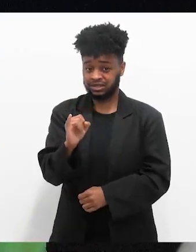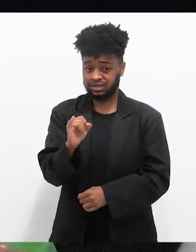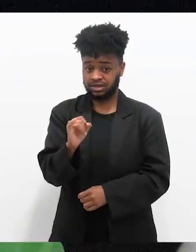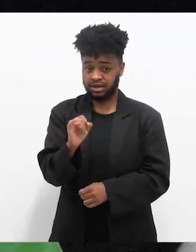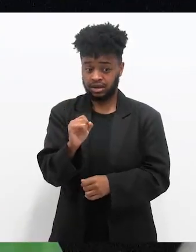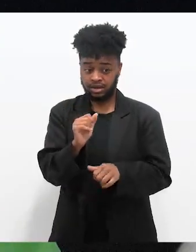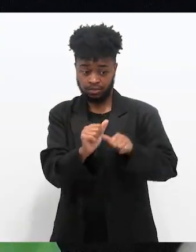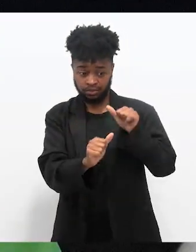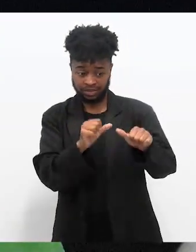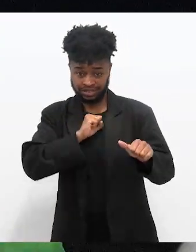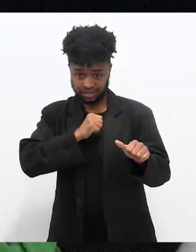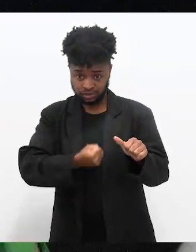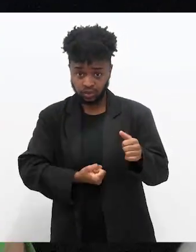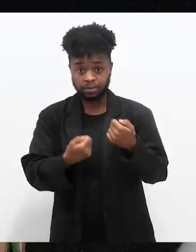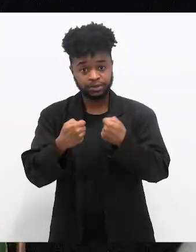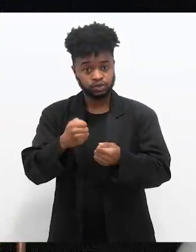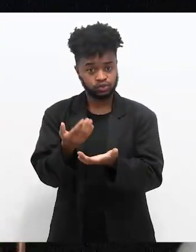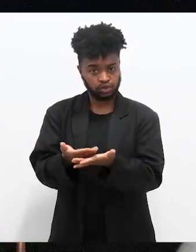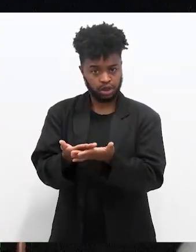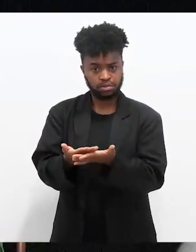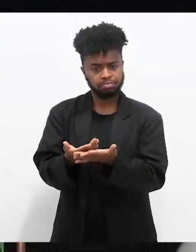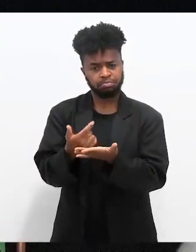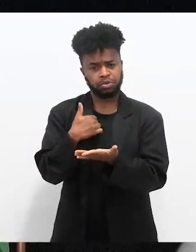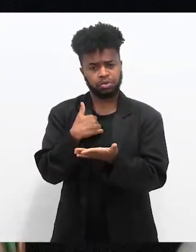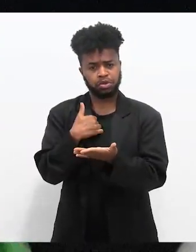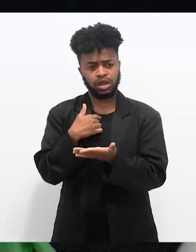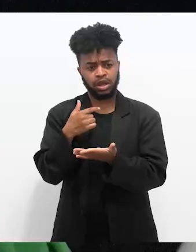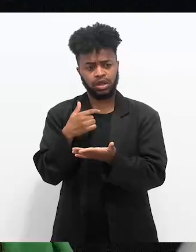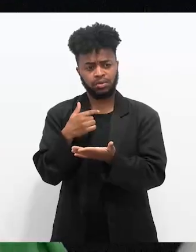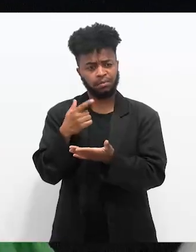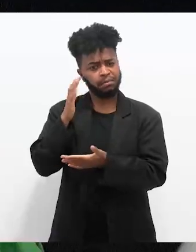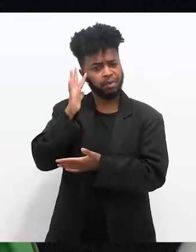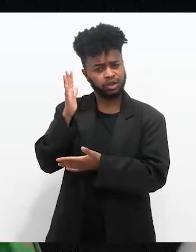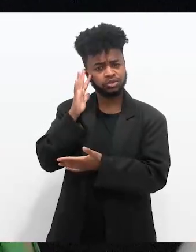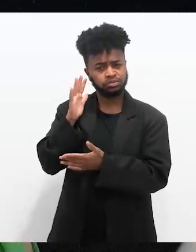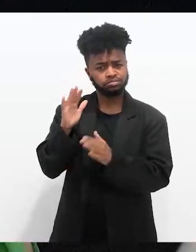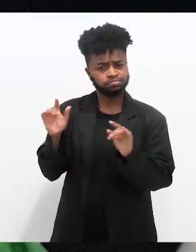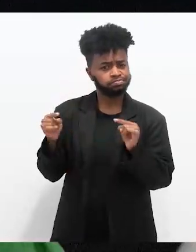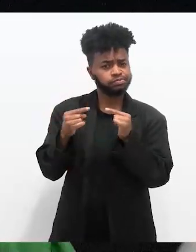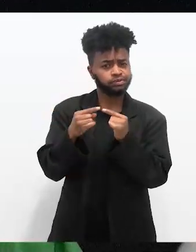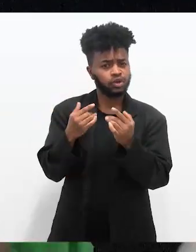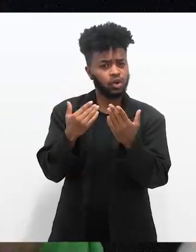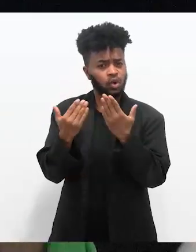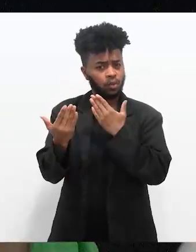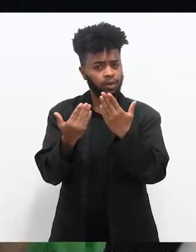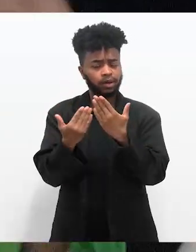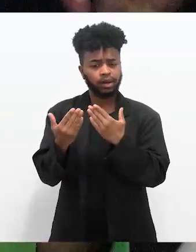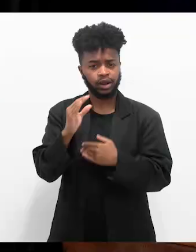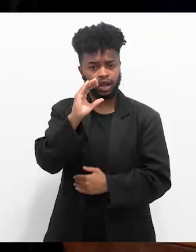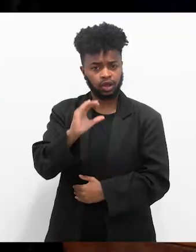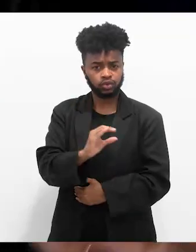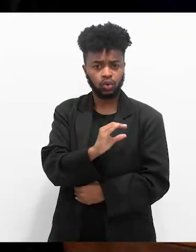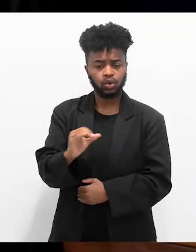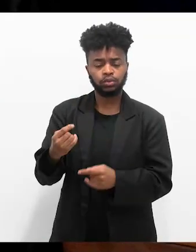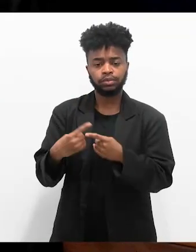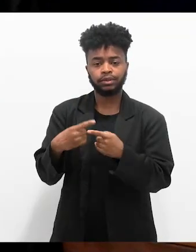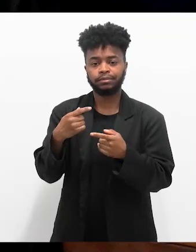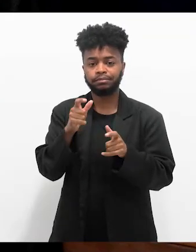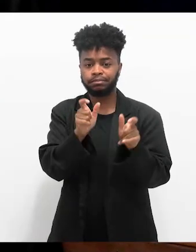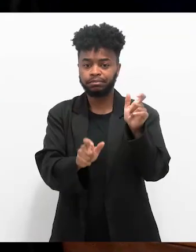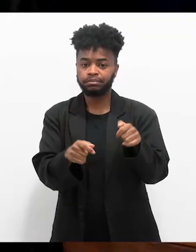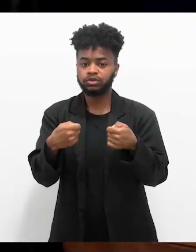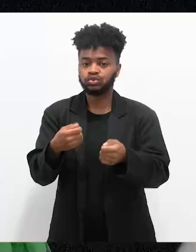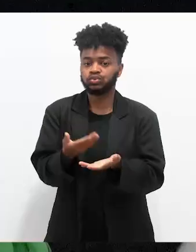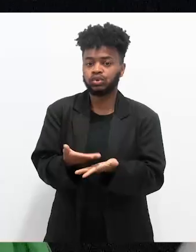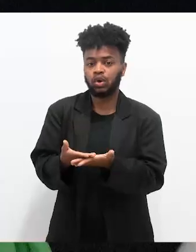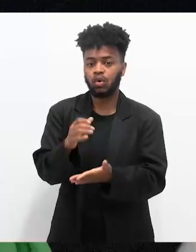estudar. Muito. Me comparou ao catolicismo, né? Que o seminarista tem que estudar. Sim. 8 anos, ele disse